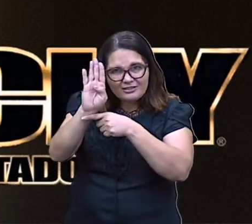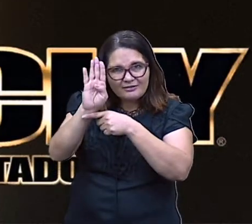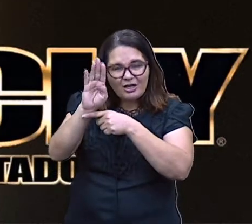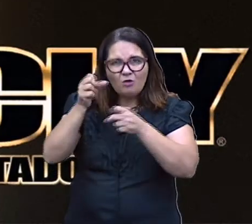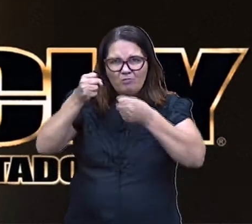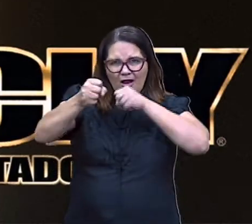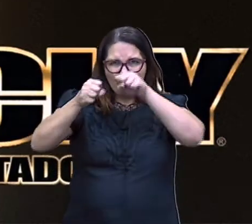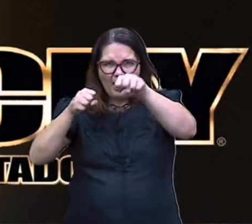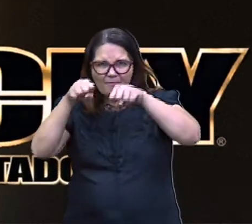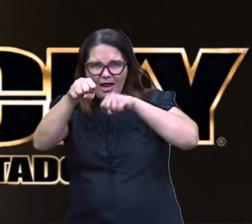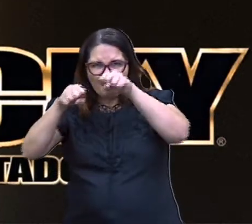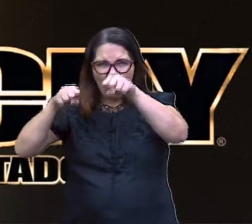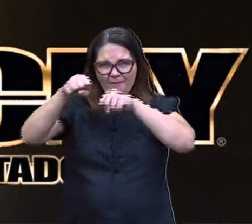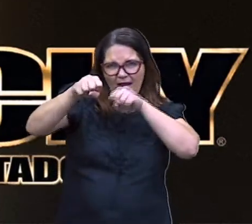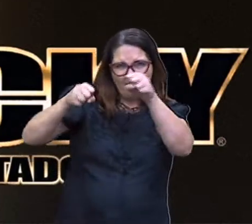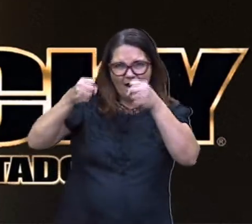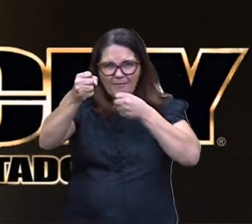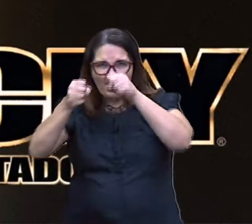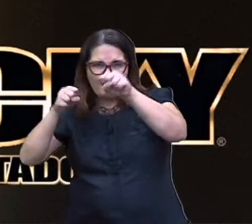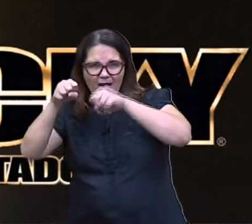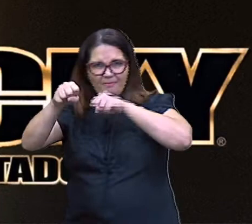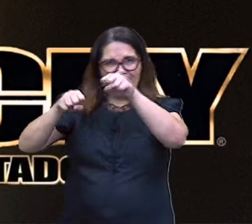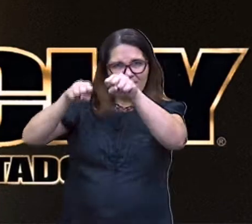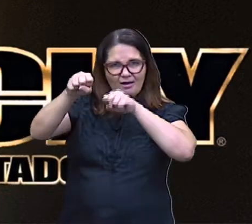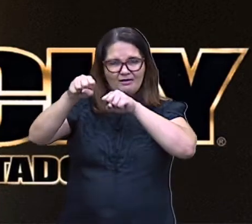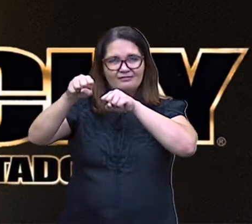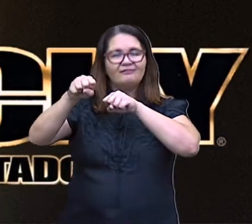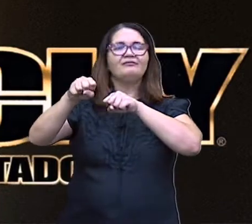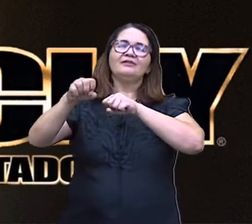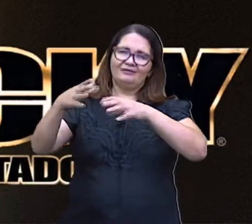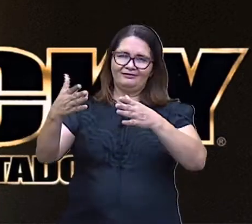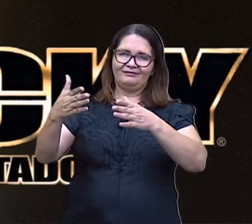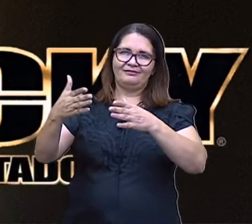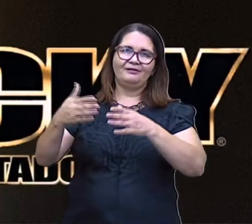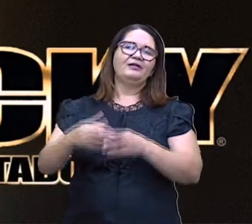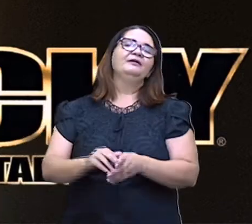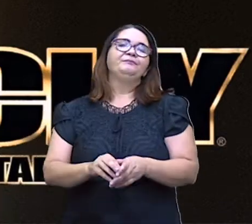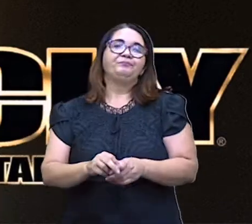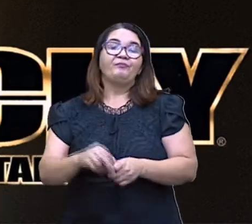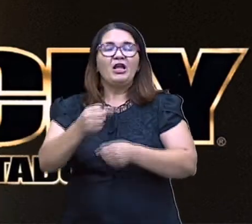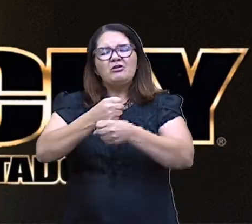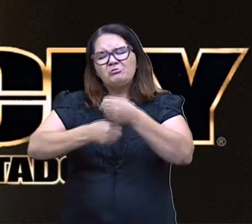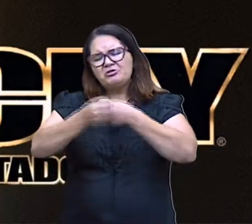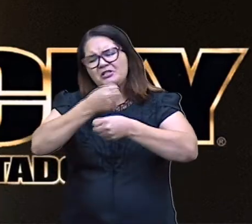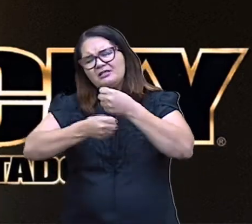um lutador. Só um tiquinho antigo, mas não é tão antigo assim não, tá? E qual